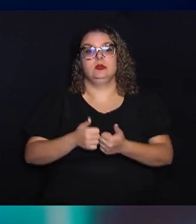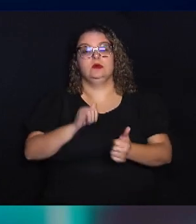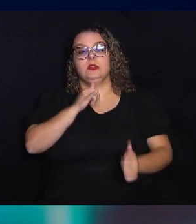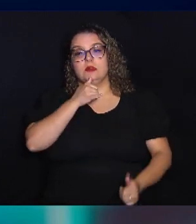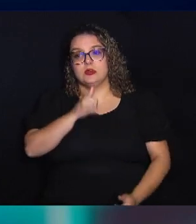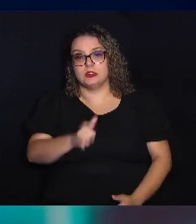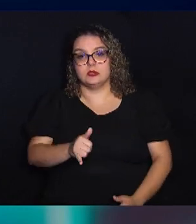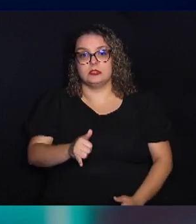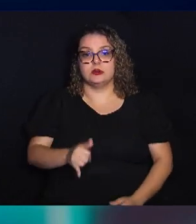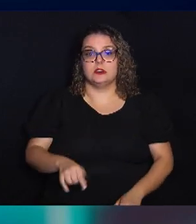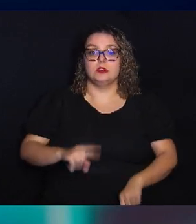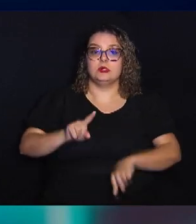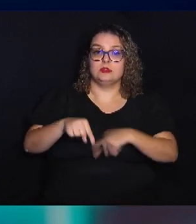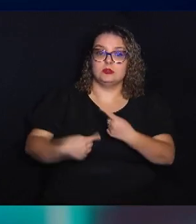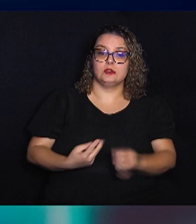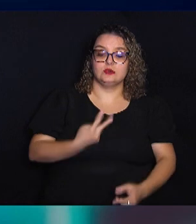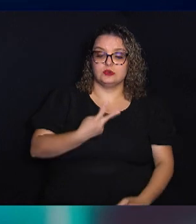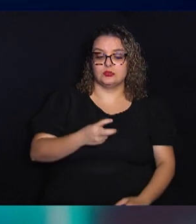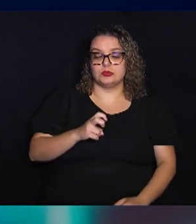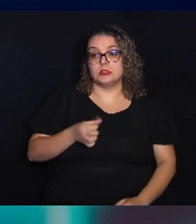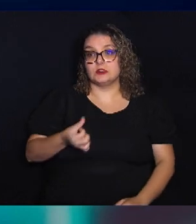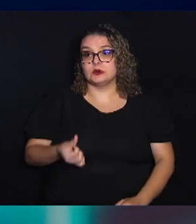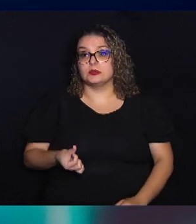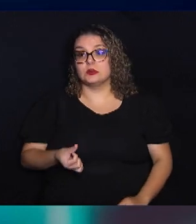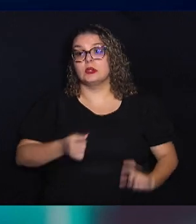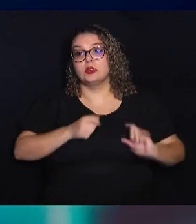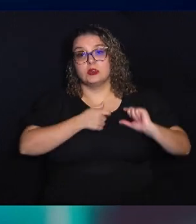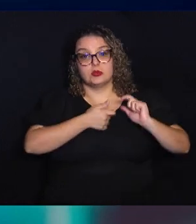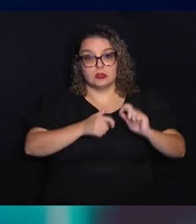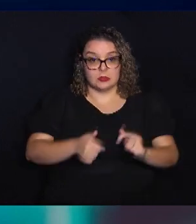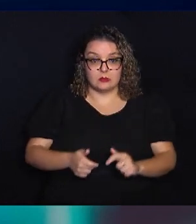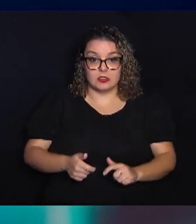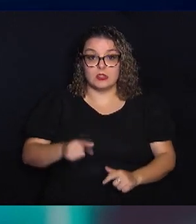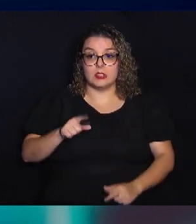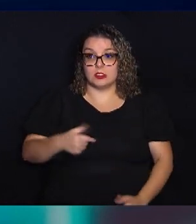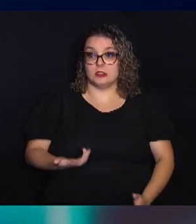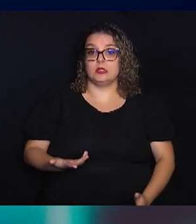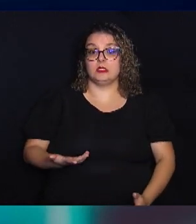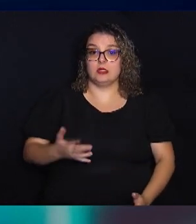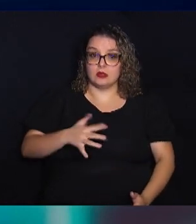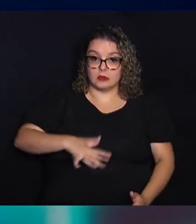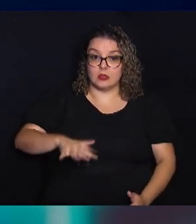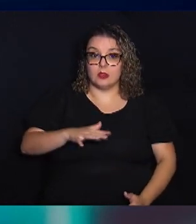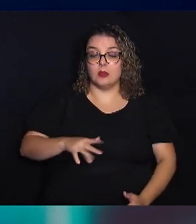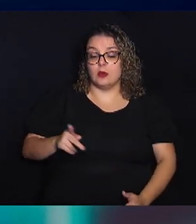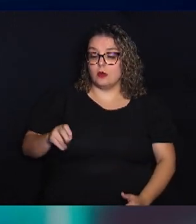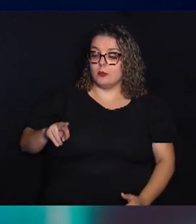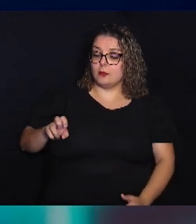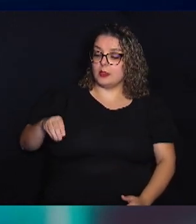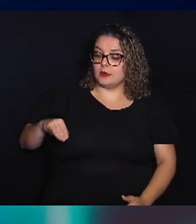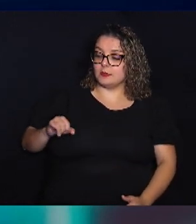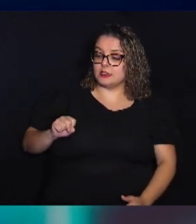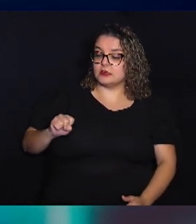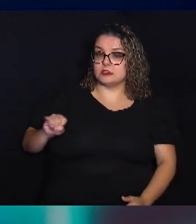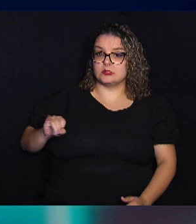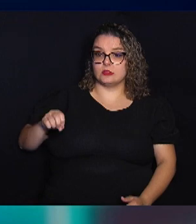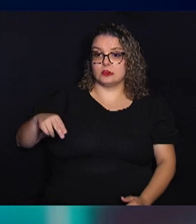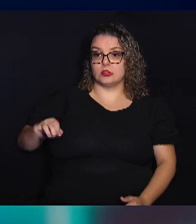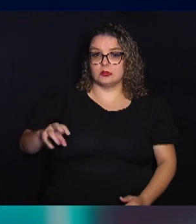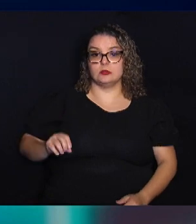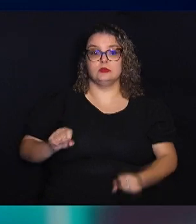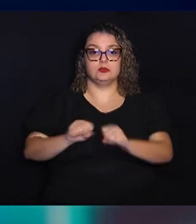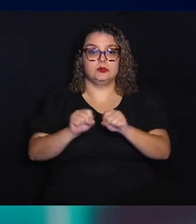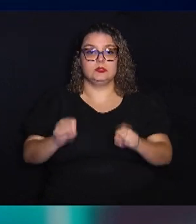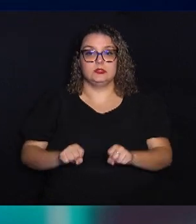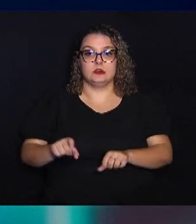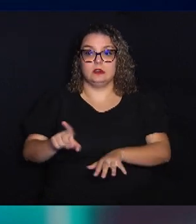outros 256 convencionais, que serão destinados aos permissionários do sistema alternativo, por